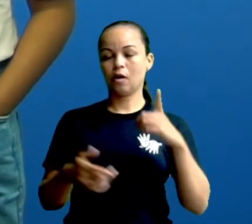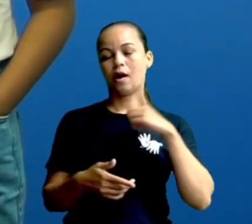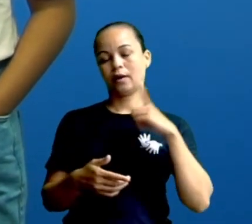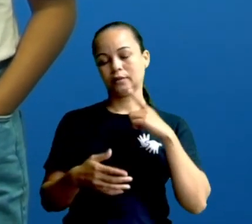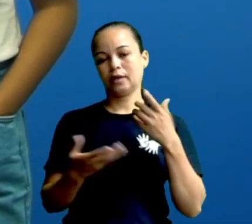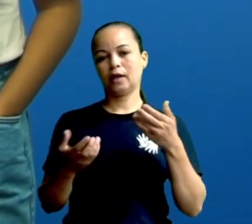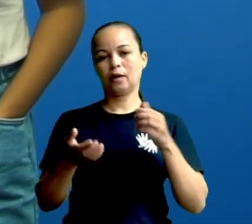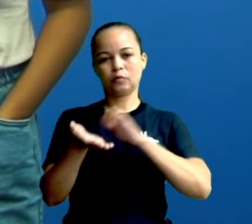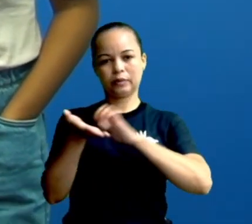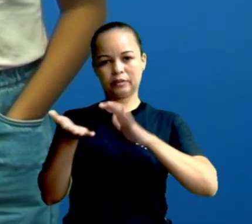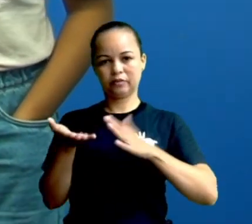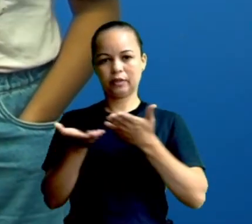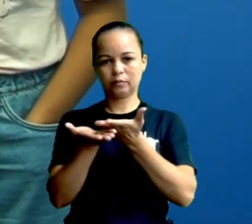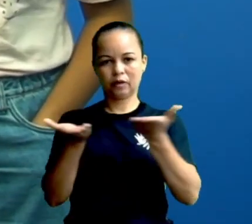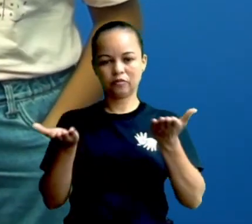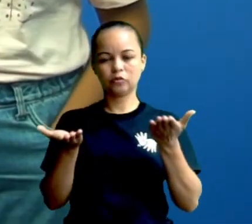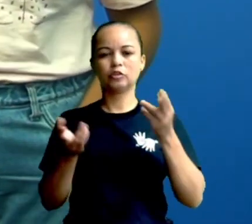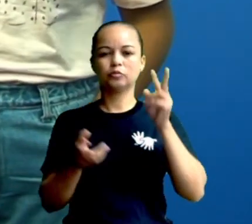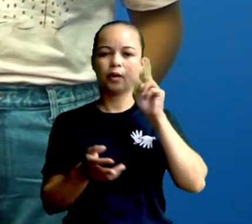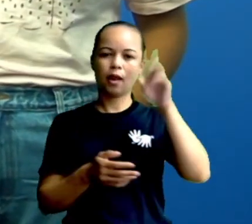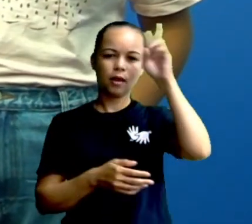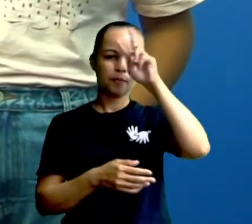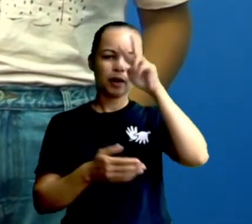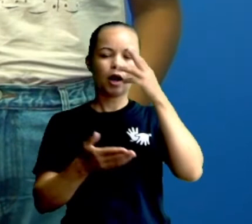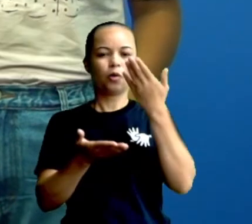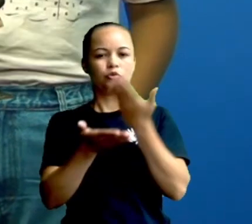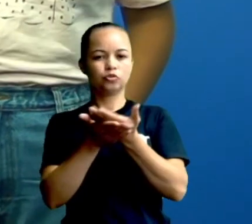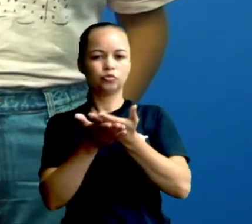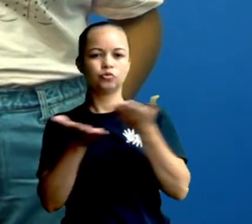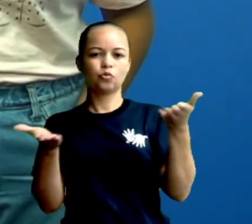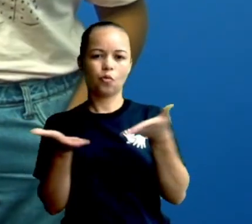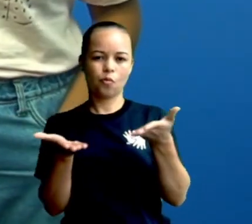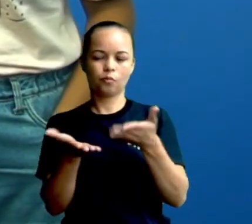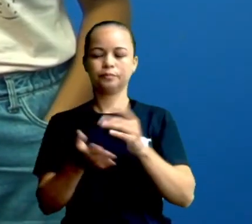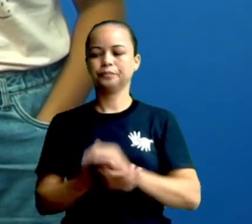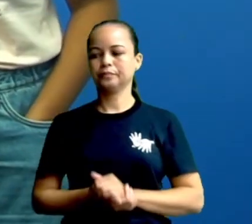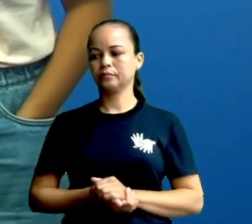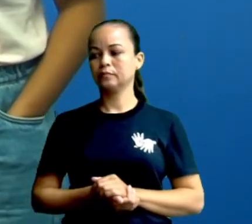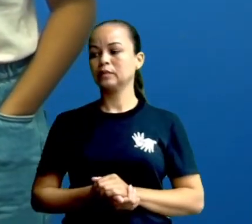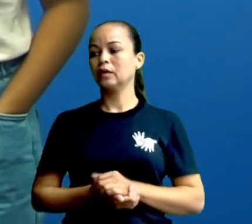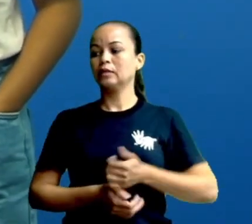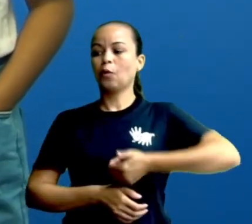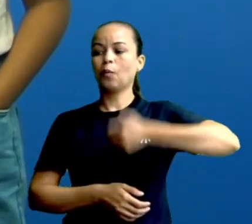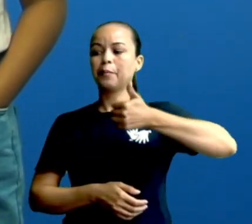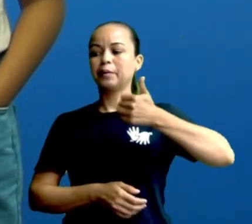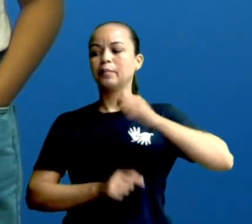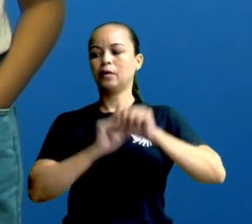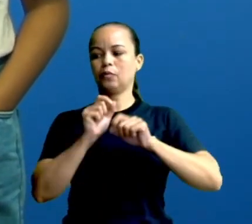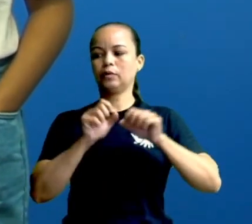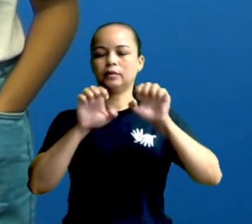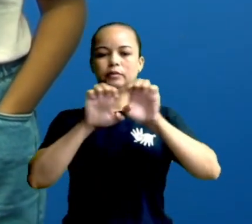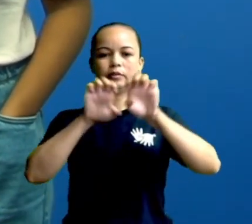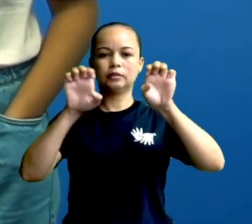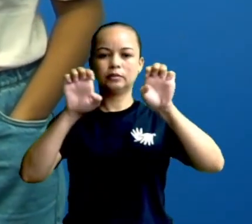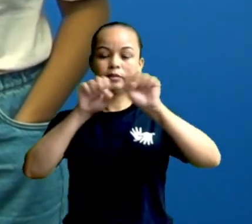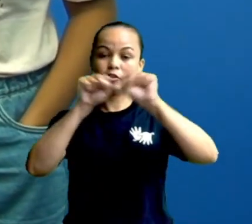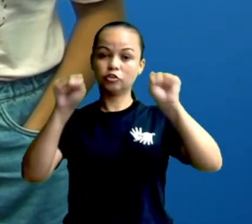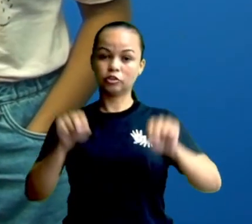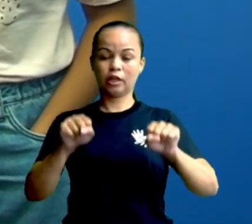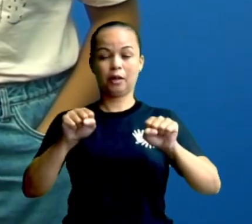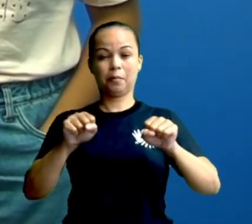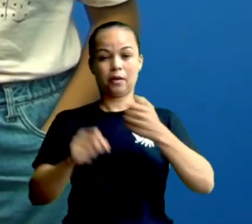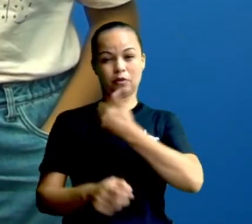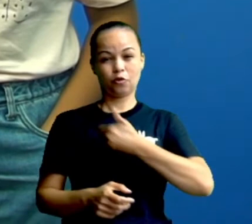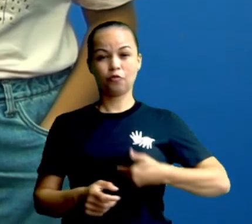que a gente viu Nessa aula de hoje tá bom então a primeira questão é o que é um sistema de governo então espero que